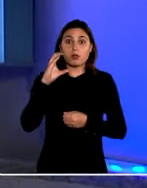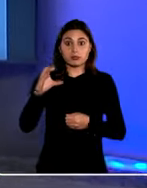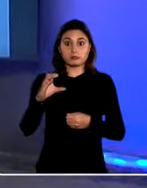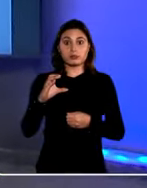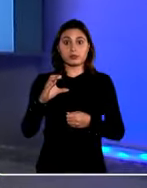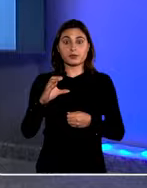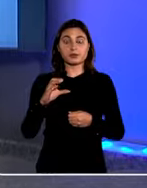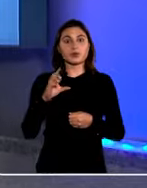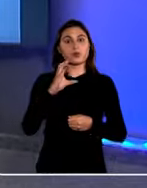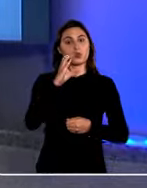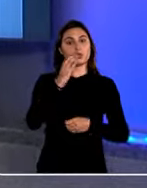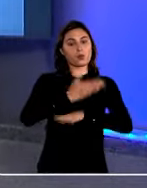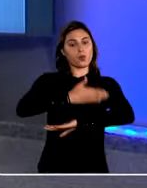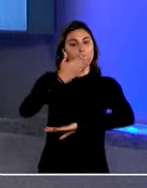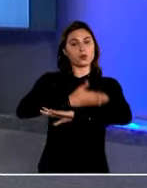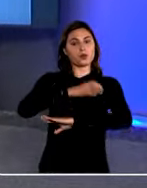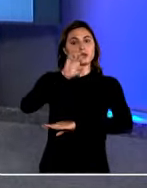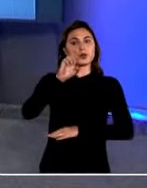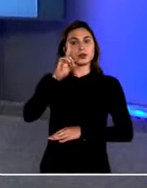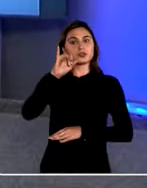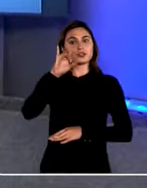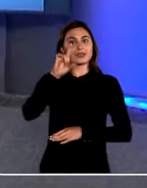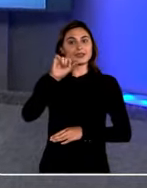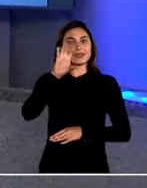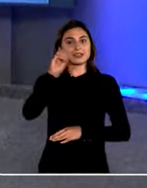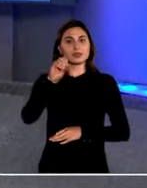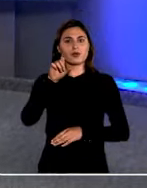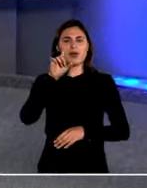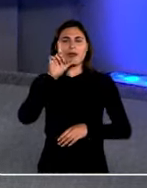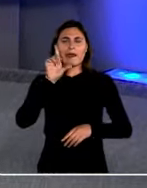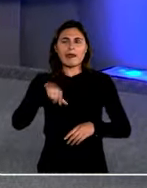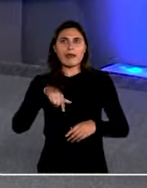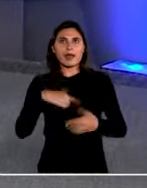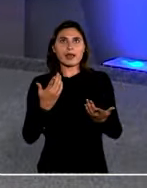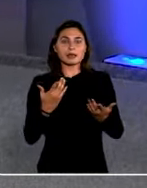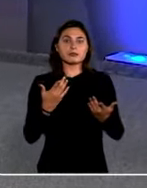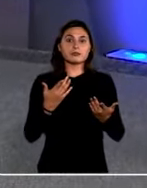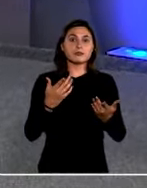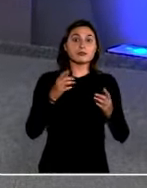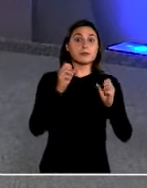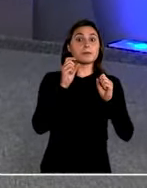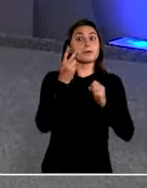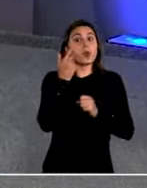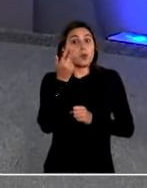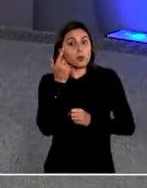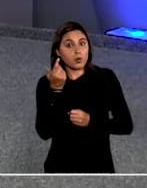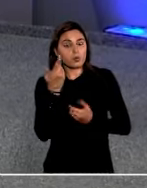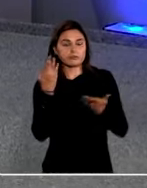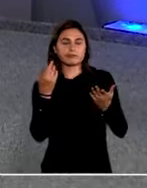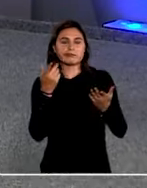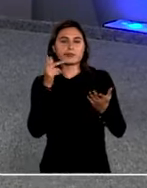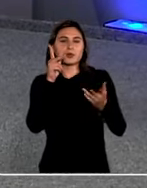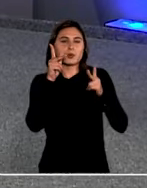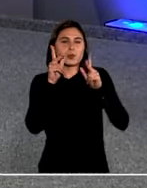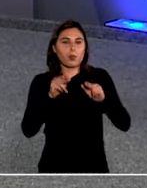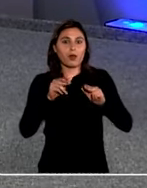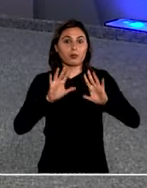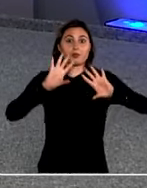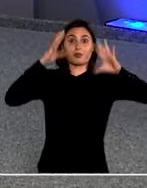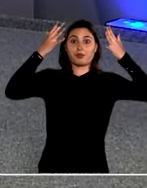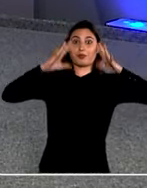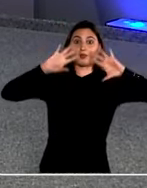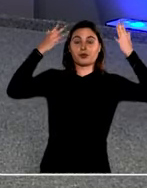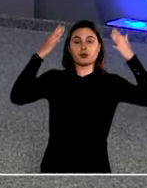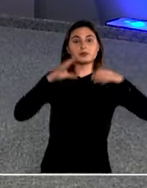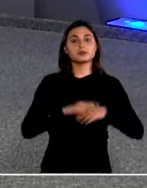civil condomínio edilício São aquelas edificações divididas entre as partes comuns como um salão